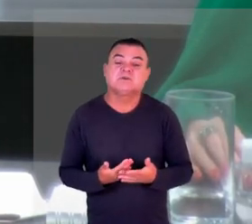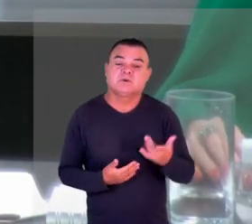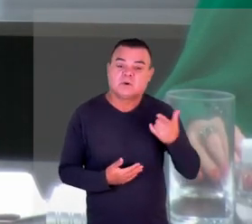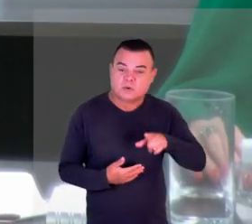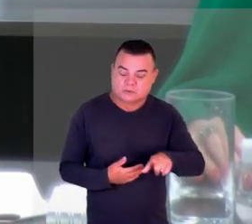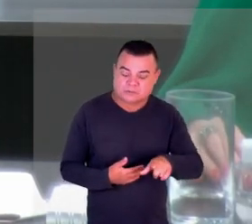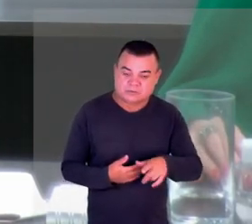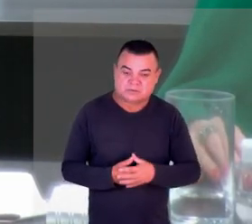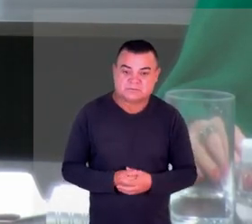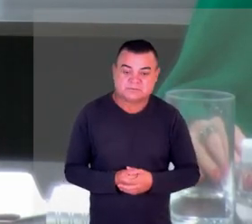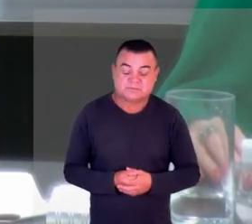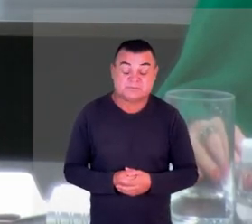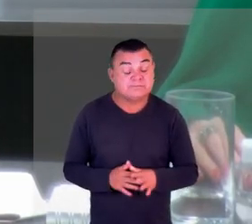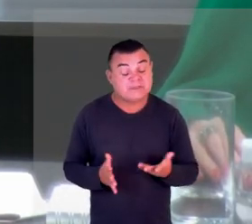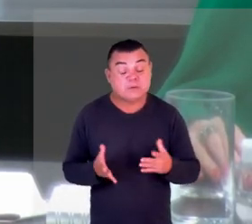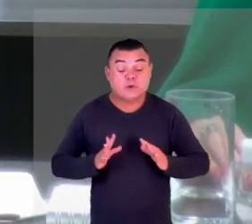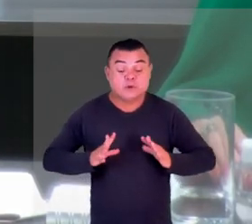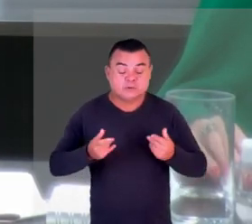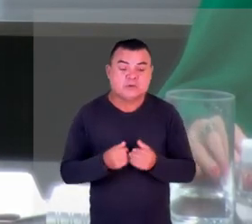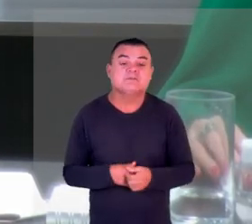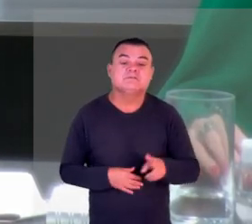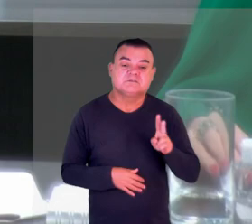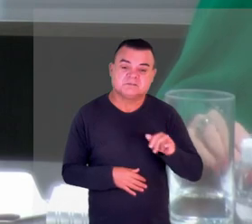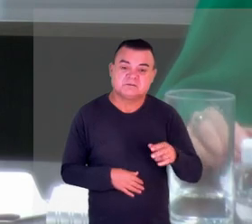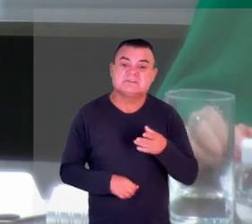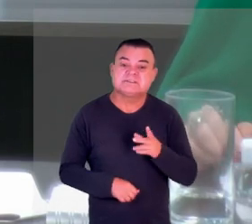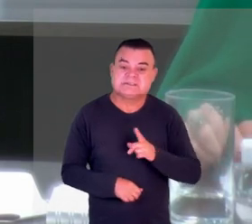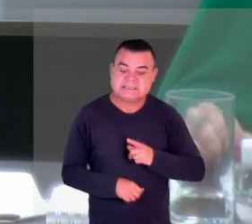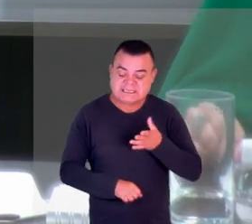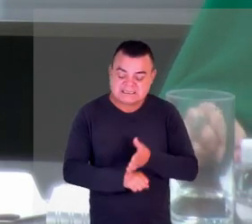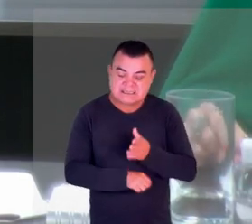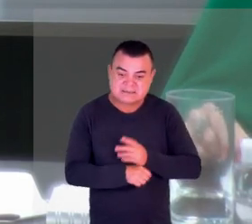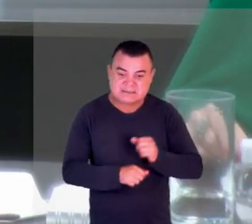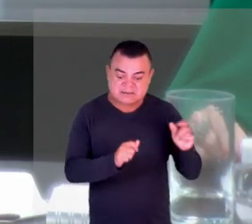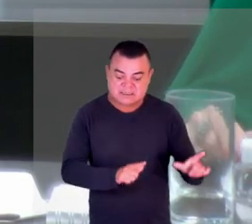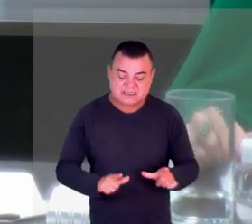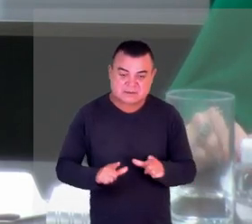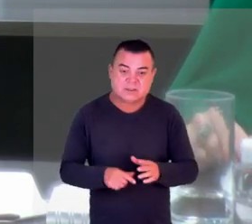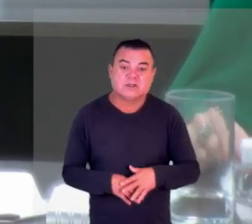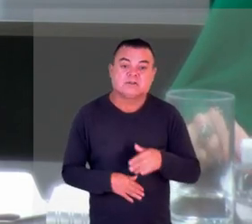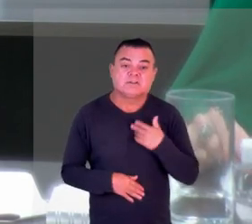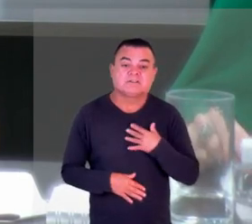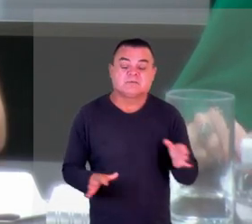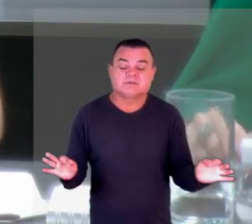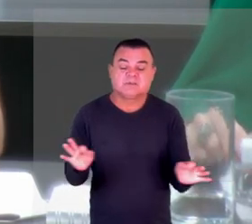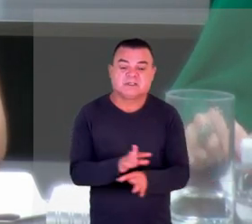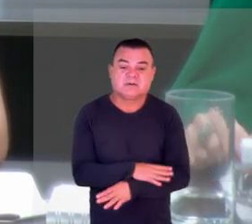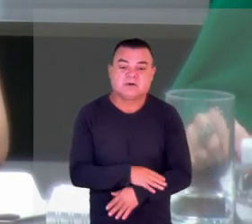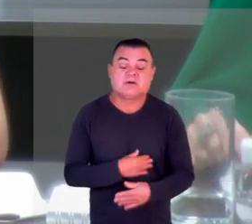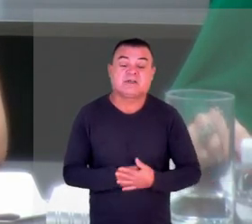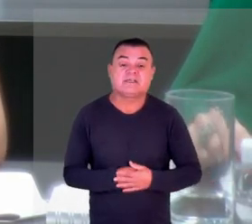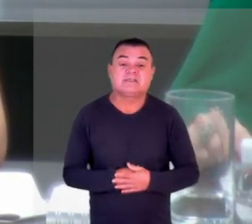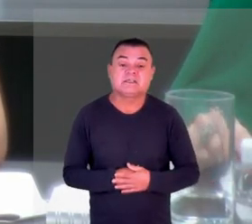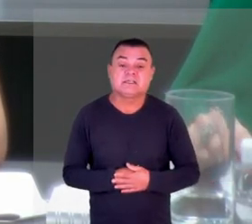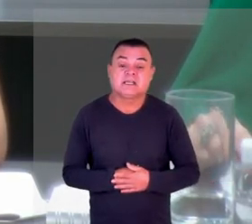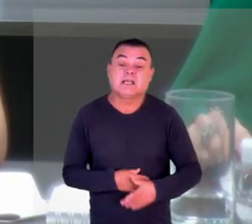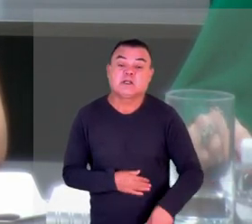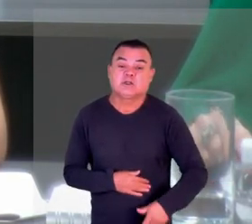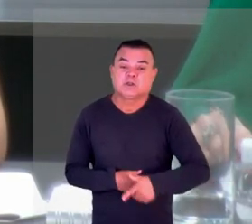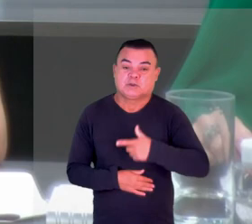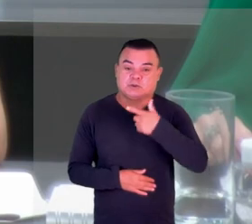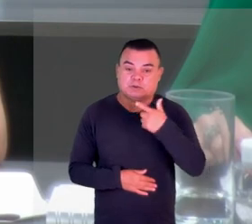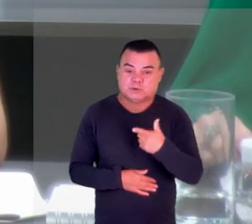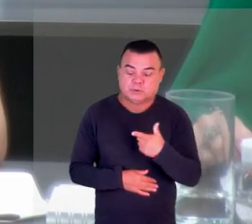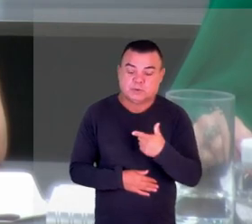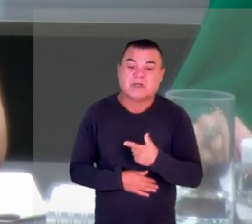todos vão ter acesso aos slides nós estamos encerrando agora 12:40 14:30 em ponto